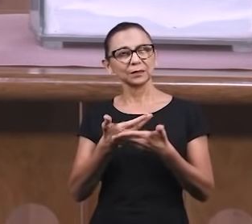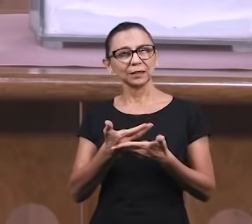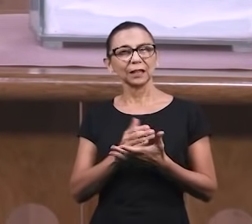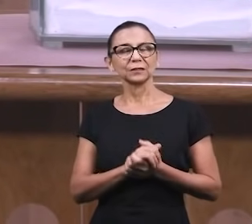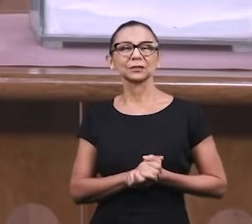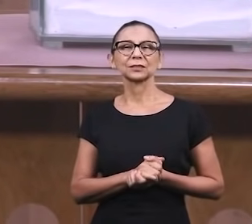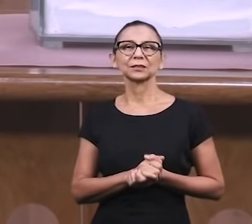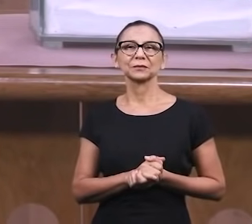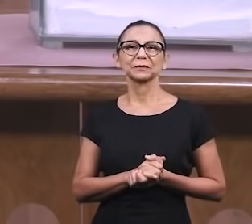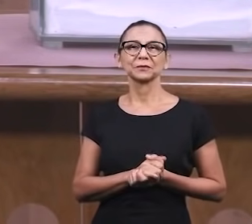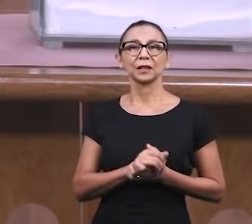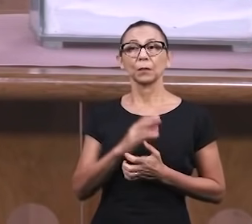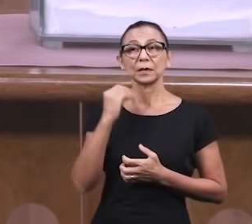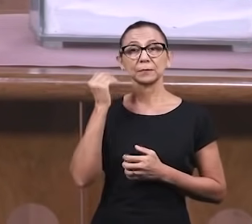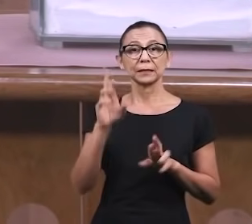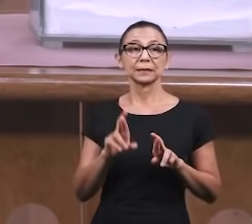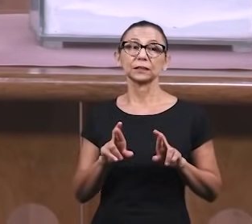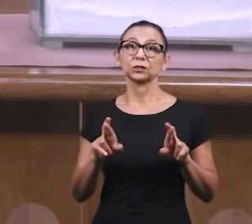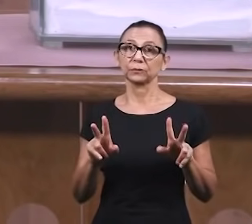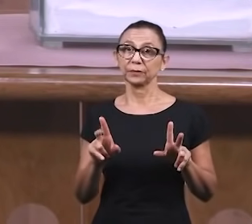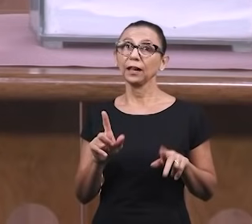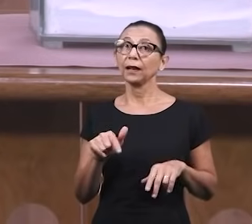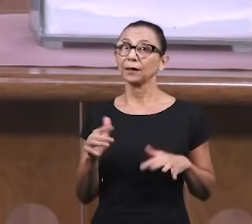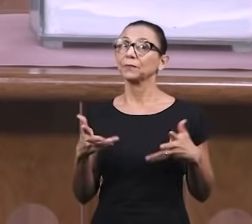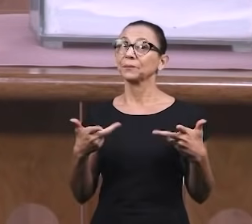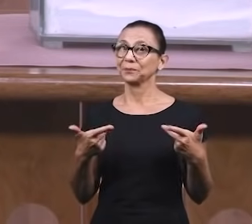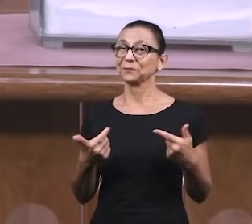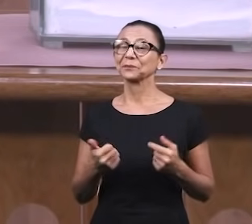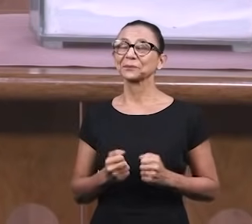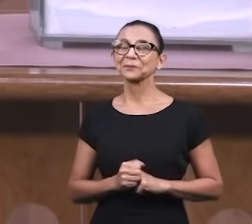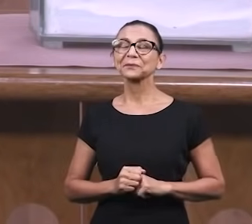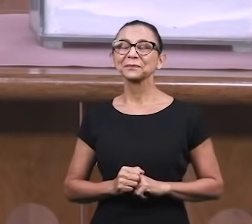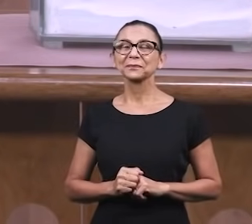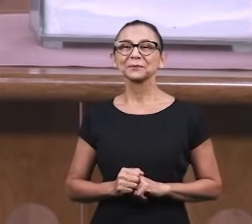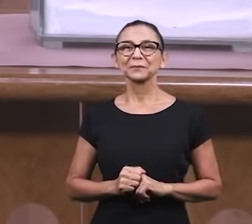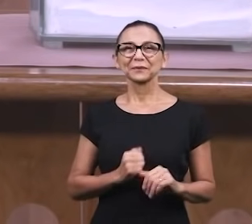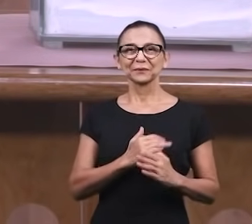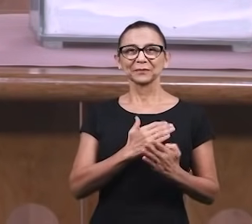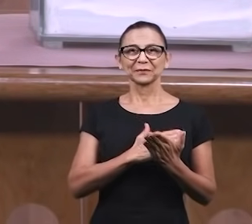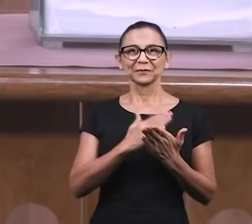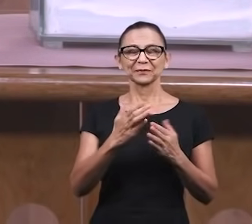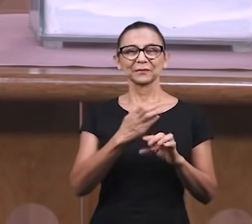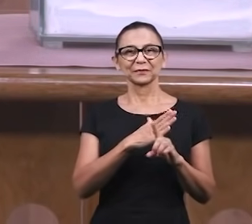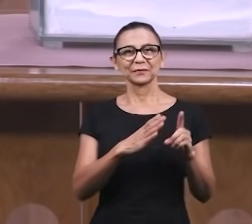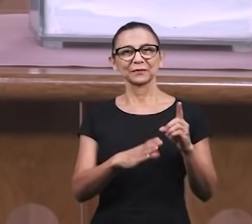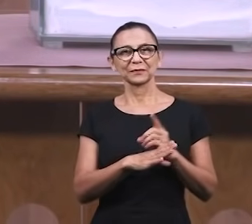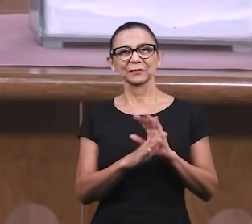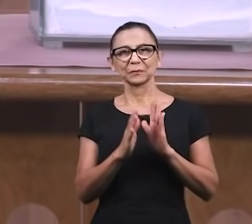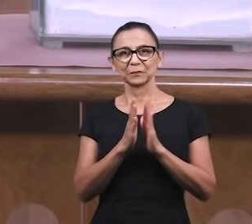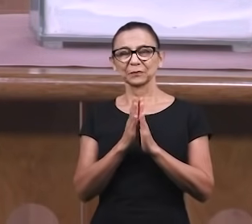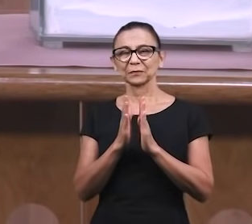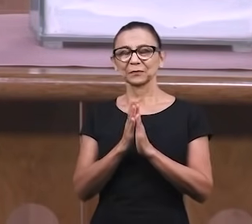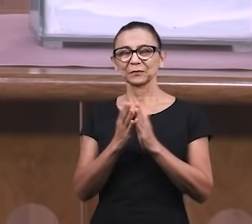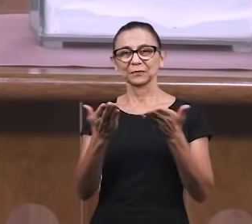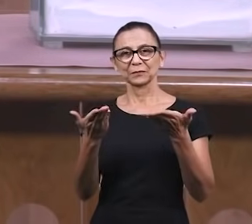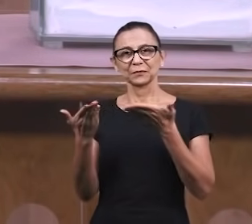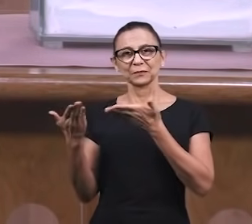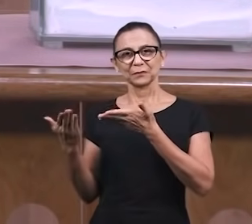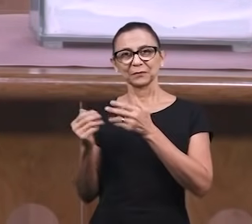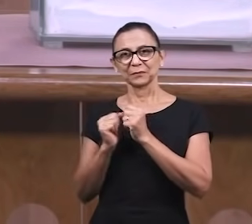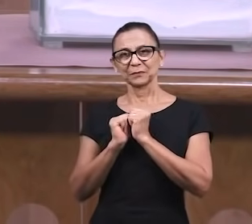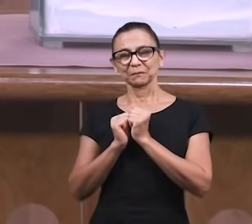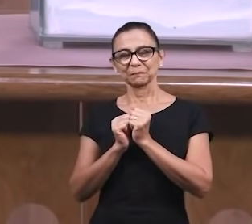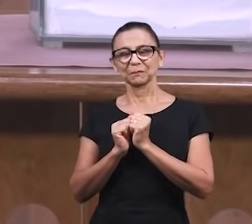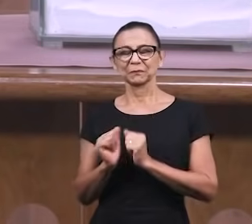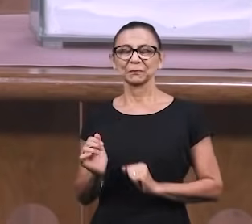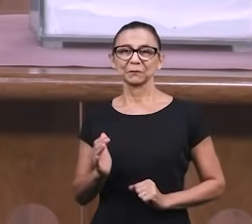uma experiência diferente e maravilhosa. Agora nós vamos começar o culto, vamos orar a Deus. E eu convido você a orarmos juntos